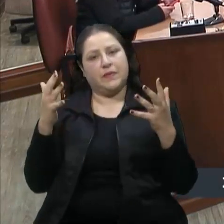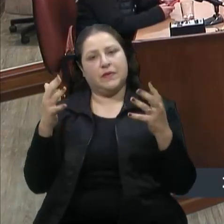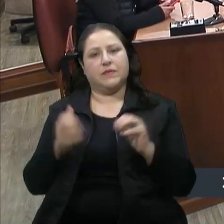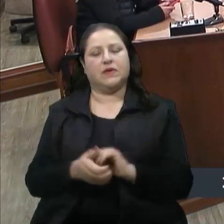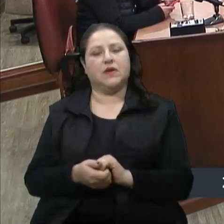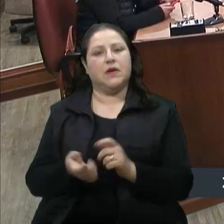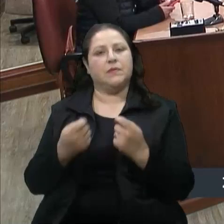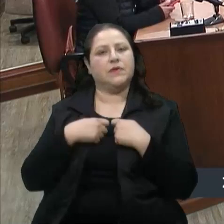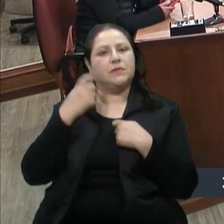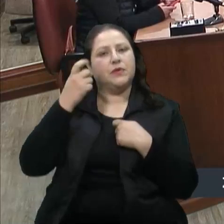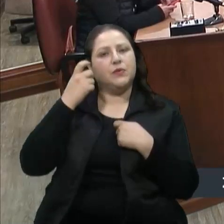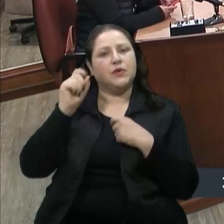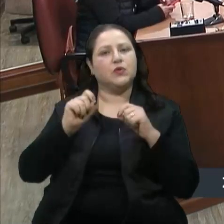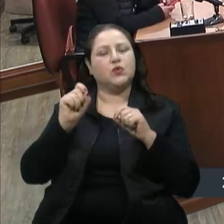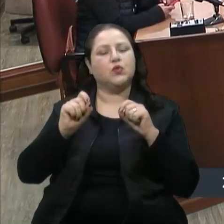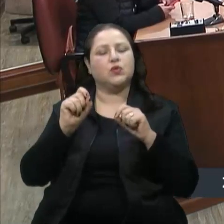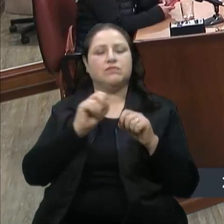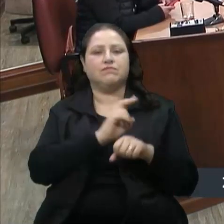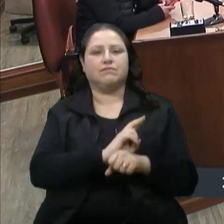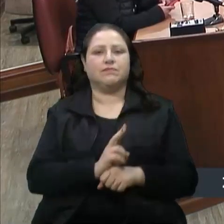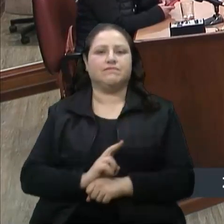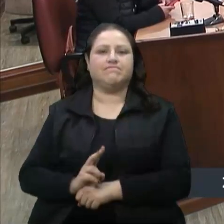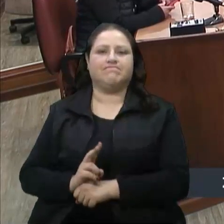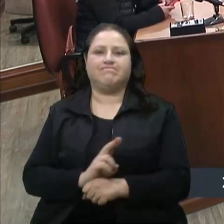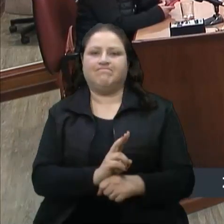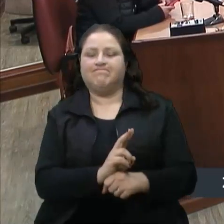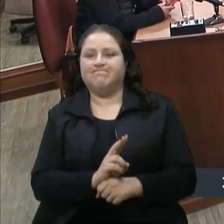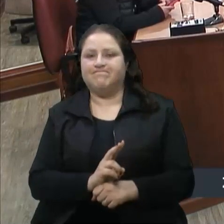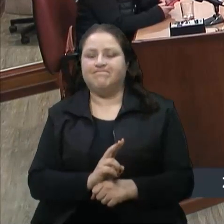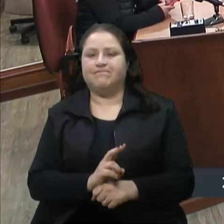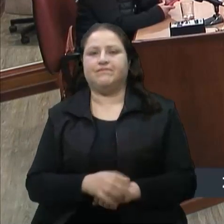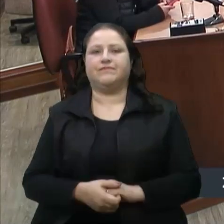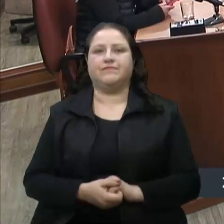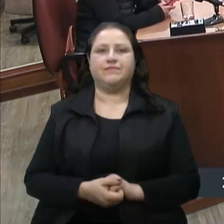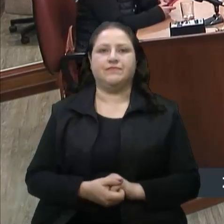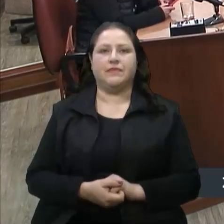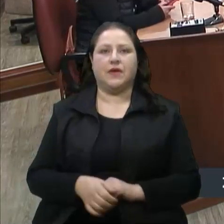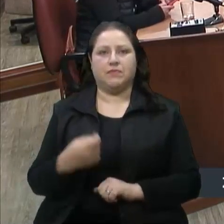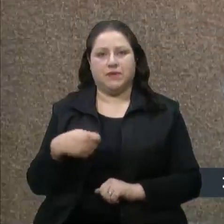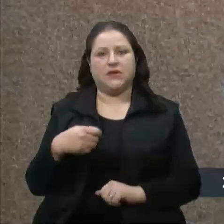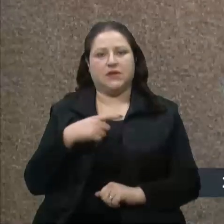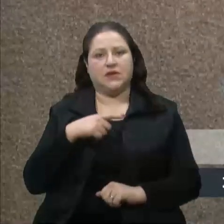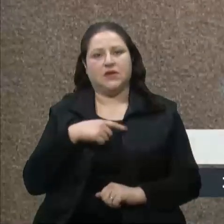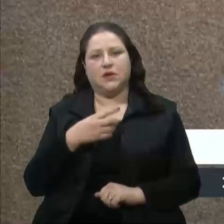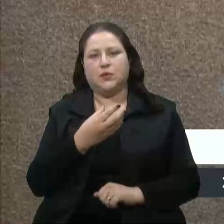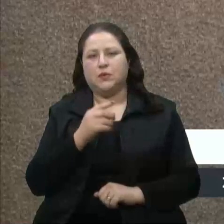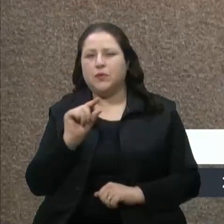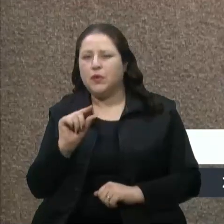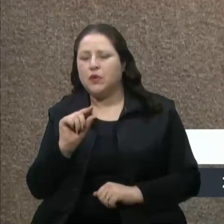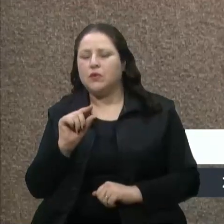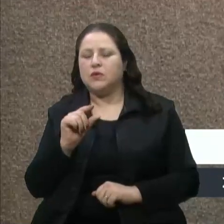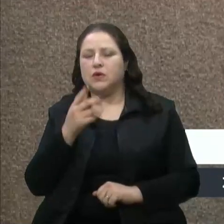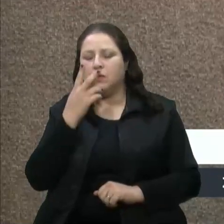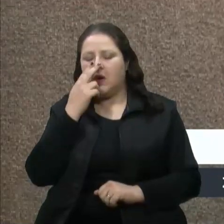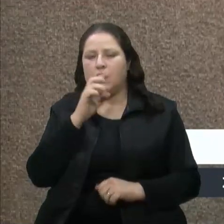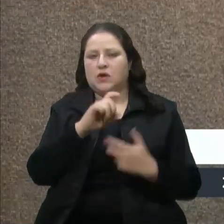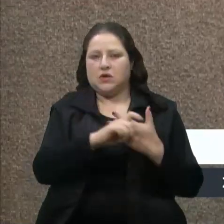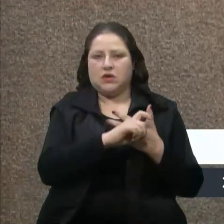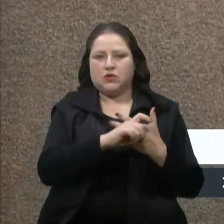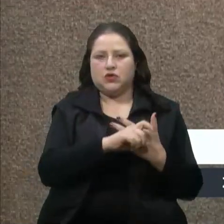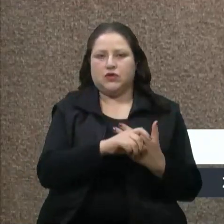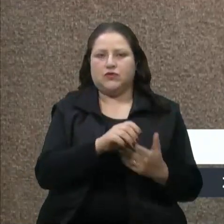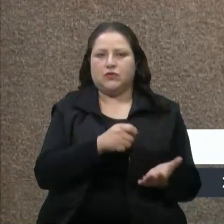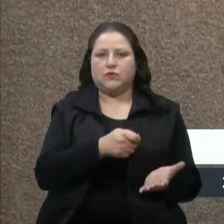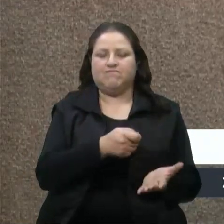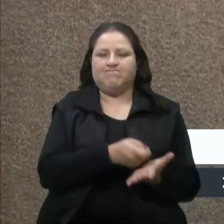é a questão da fiscalização, né? Exatamente. Onde teremos que ter um pouco de pressão ali na parte do executivo